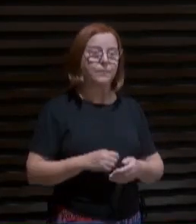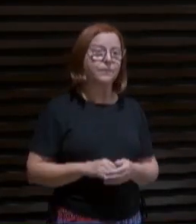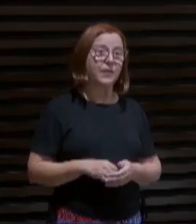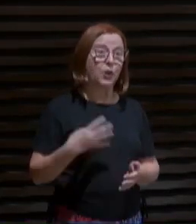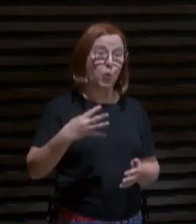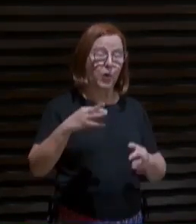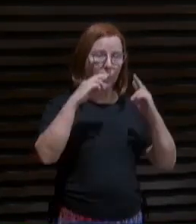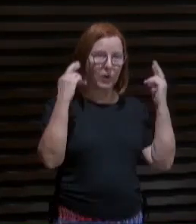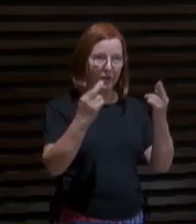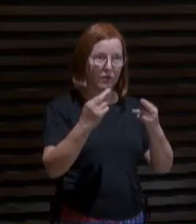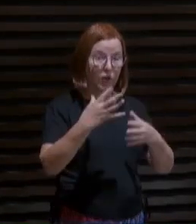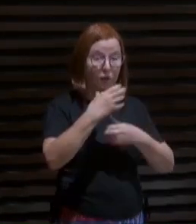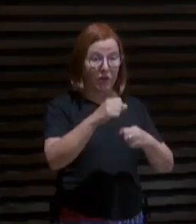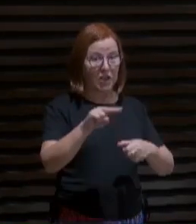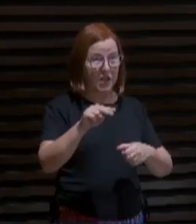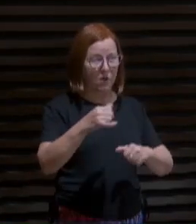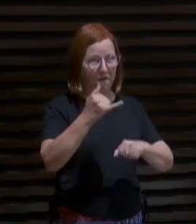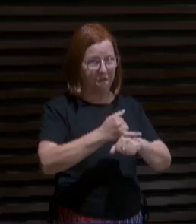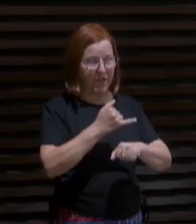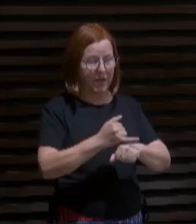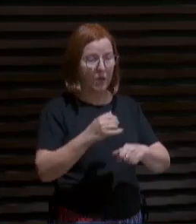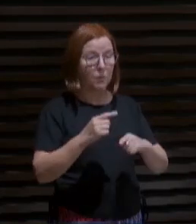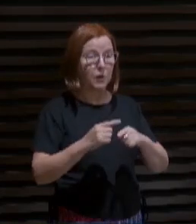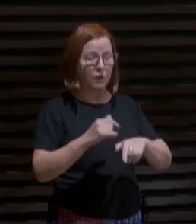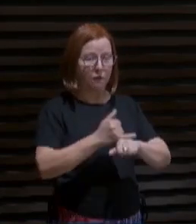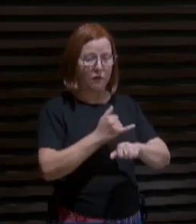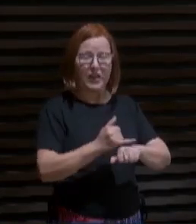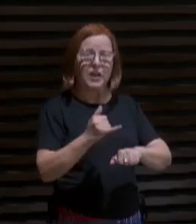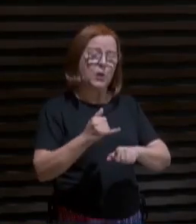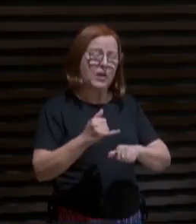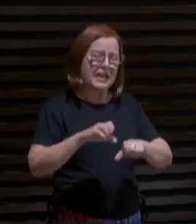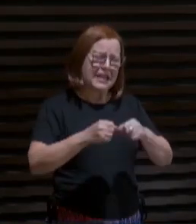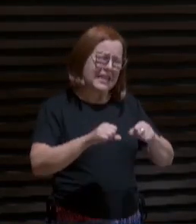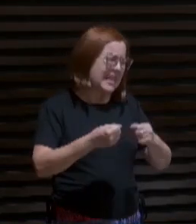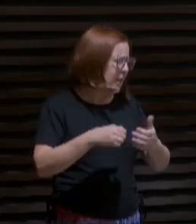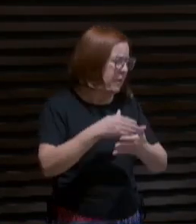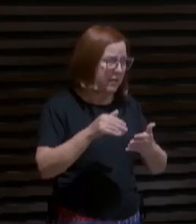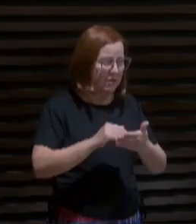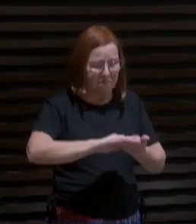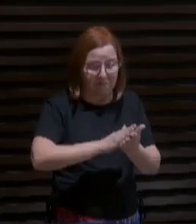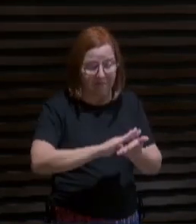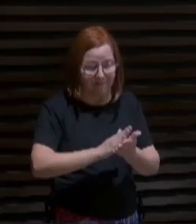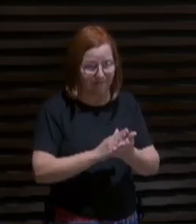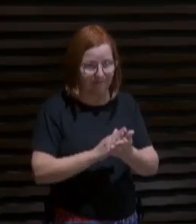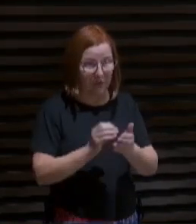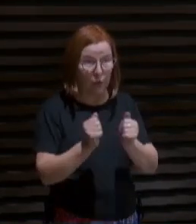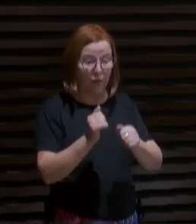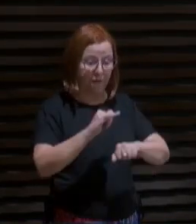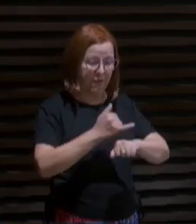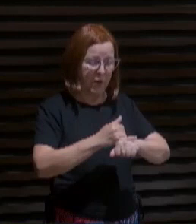será forte como o ferro, pois o ferro a tudo quebra e esmiuça. Com o ferro quebra todas as